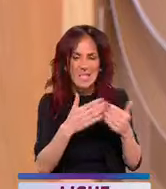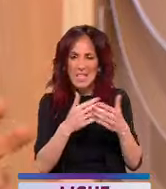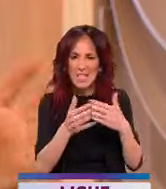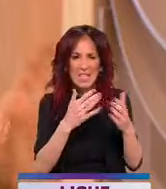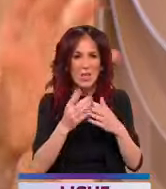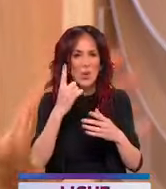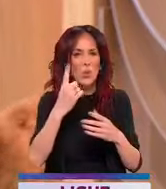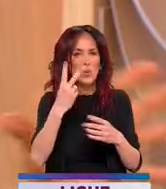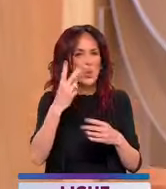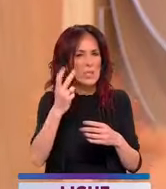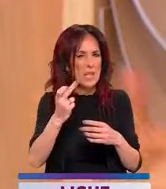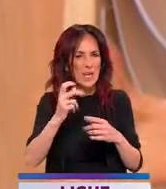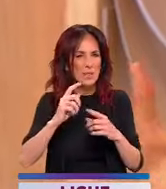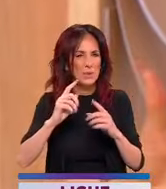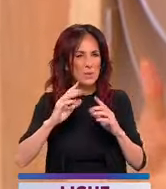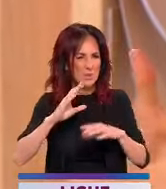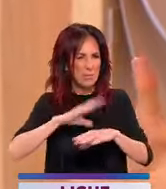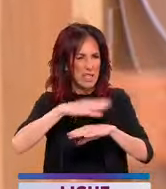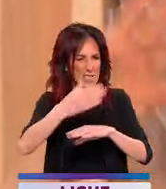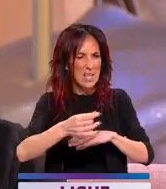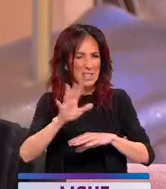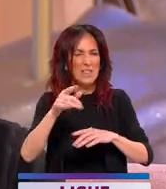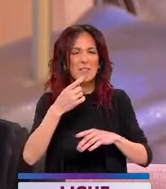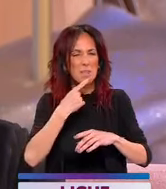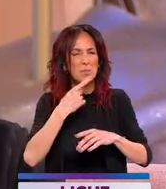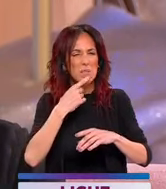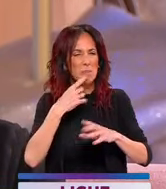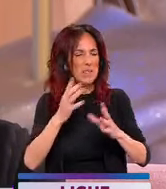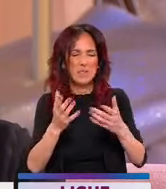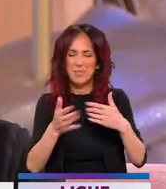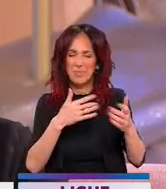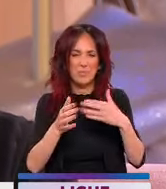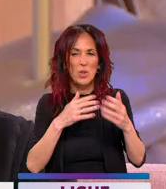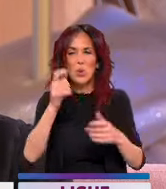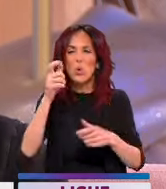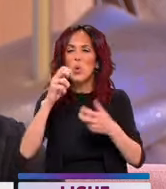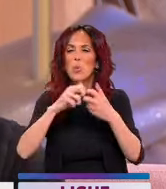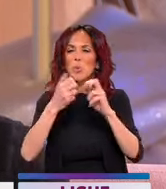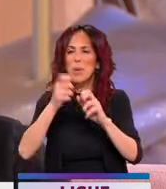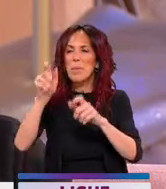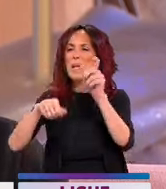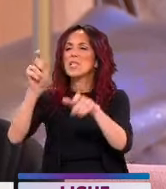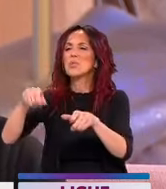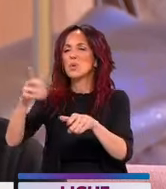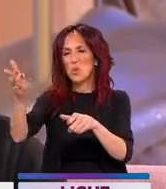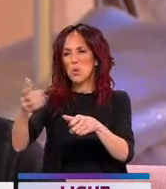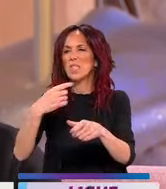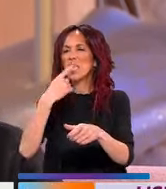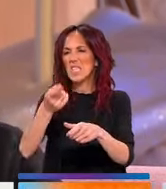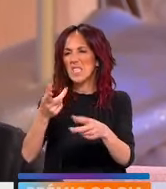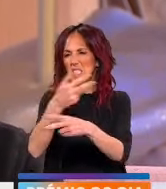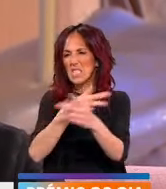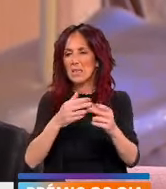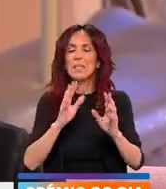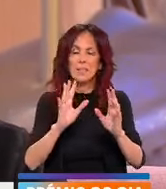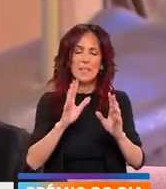acho daqui a um ano ou dois Tu vais pensar para que é que eu perdi tempo com aquilo o problema tá neles o problema tá neles não tem tiver melhor resolvido comigo mesmo obviamente que não que não me